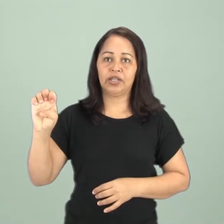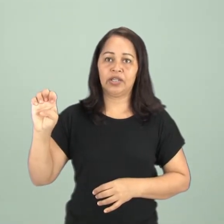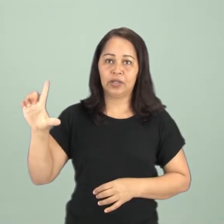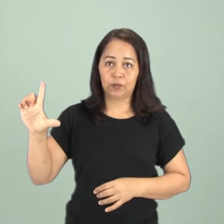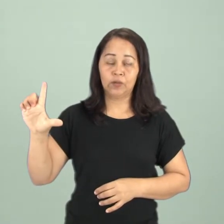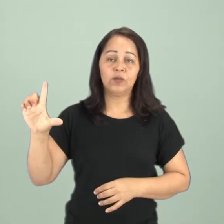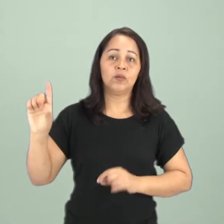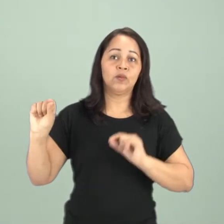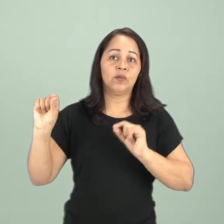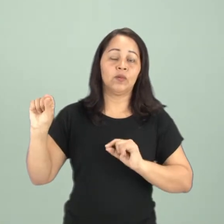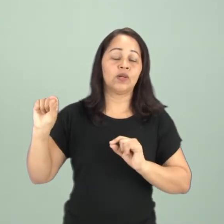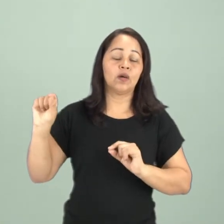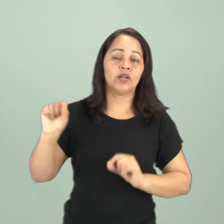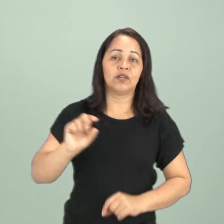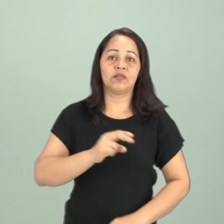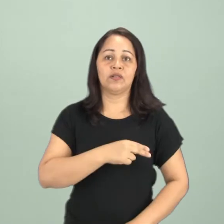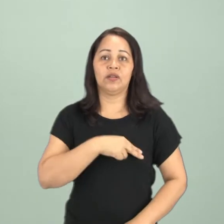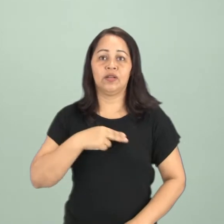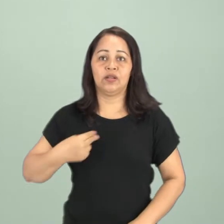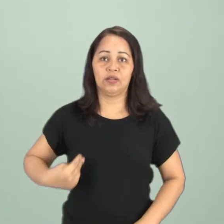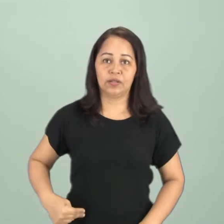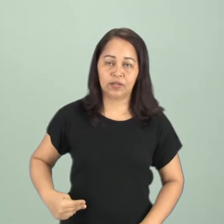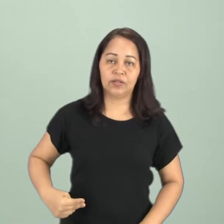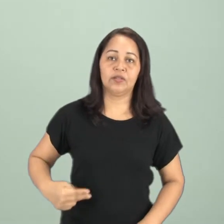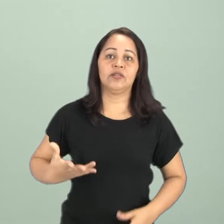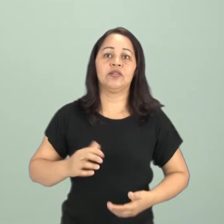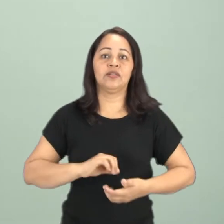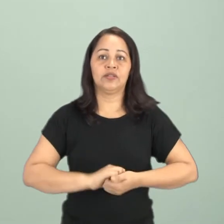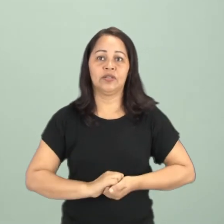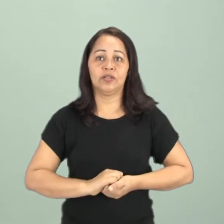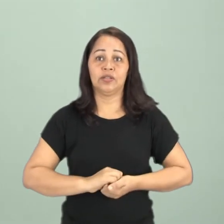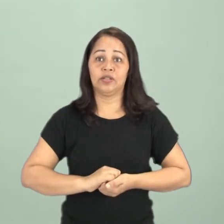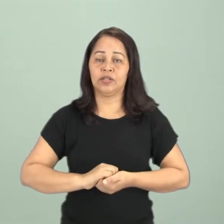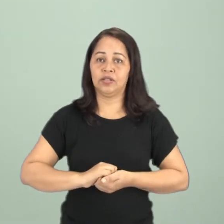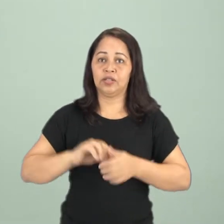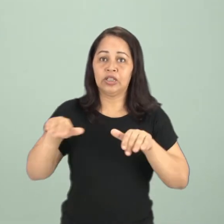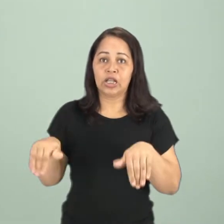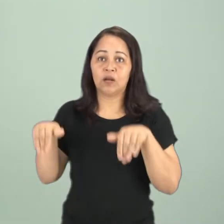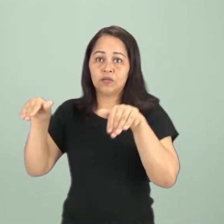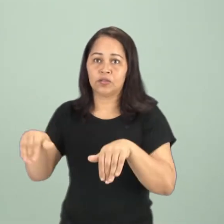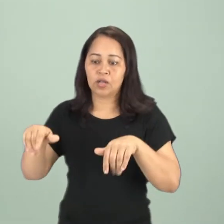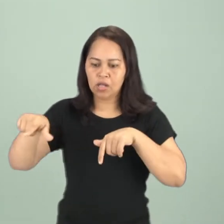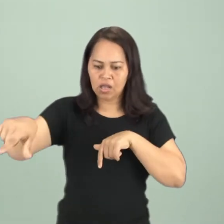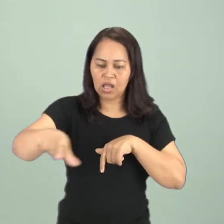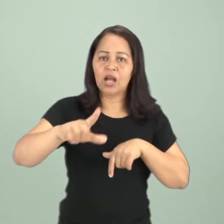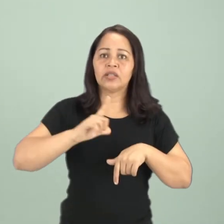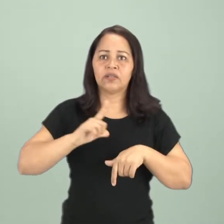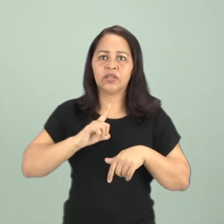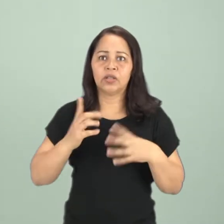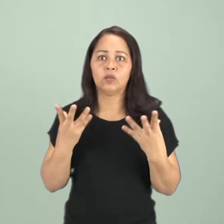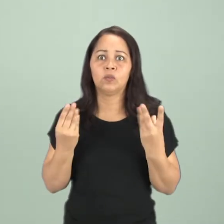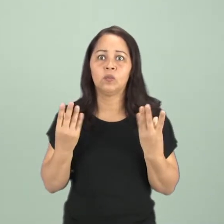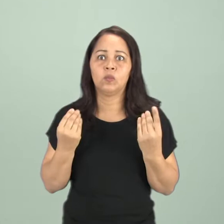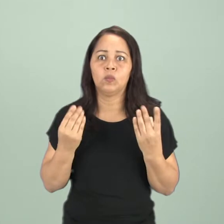muito grande, e aí estava havendo uma grande infestação de pernilongos. Nessa